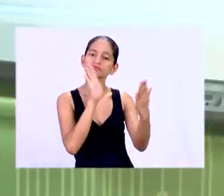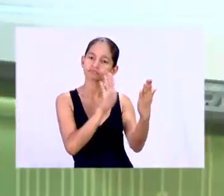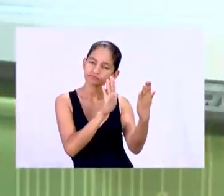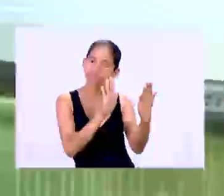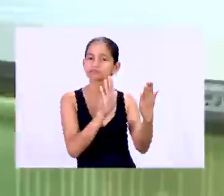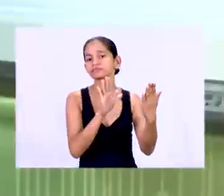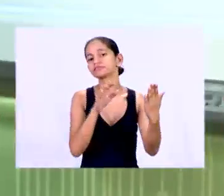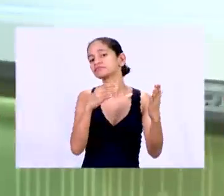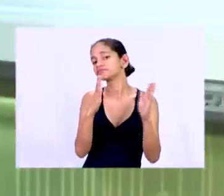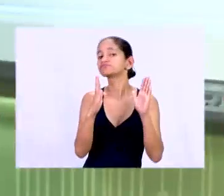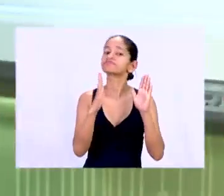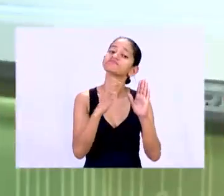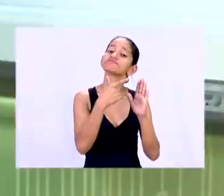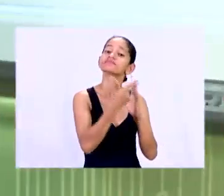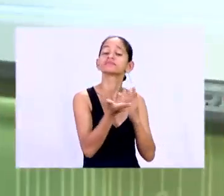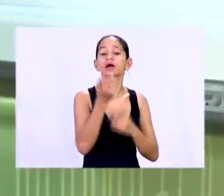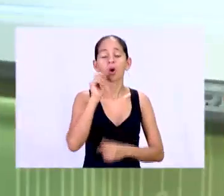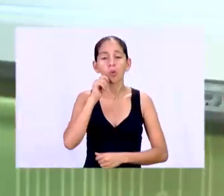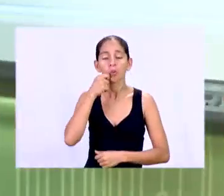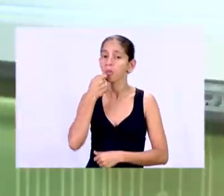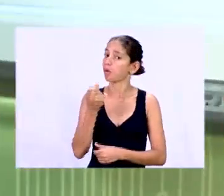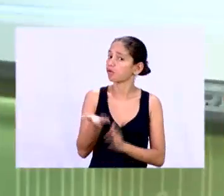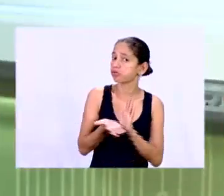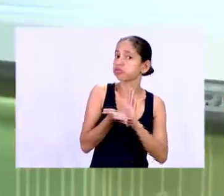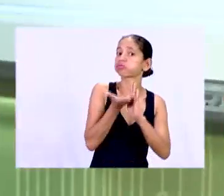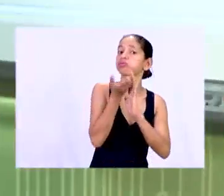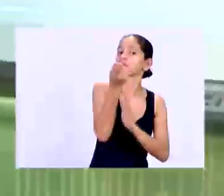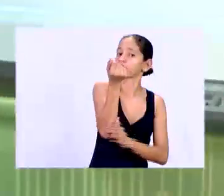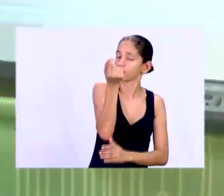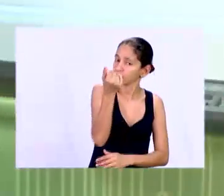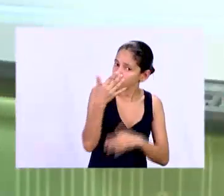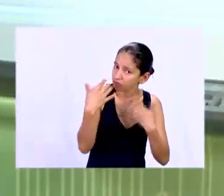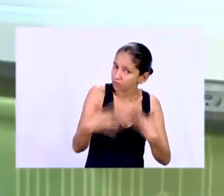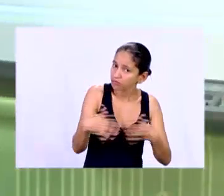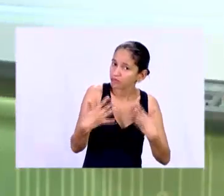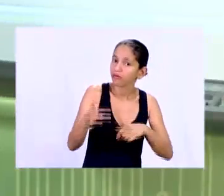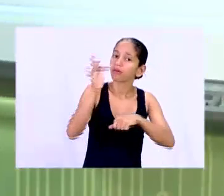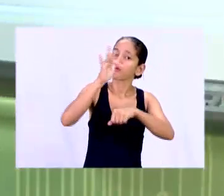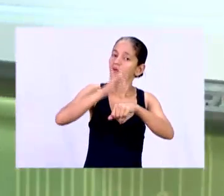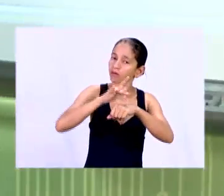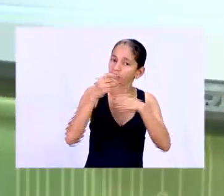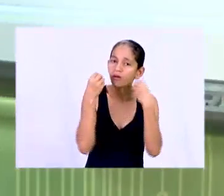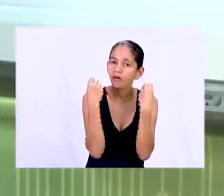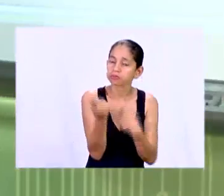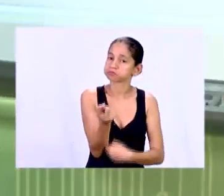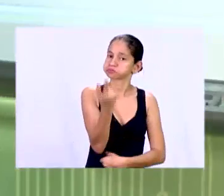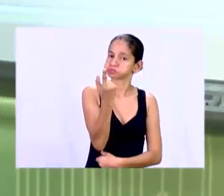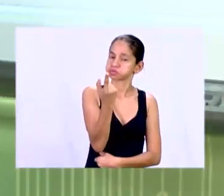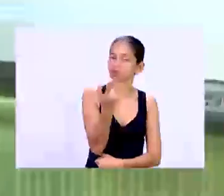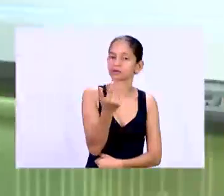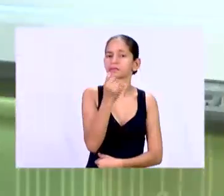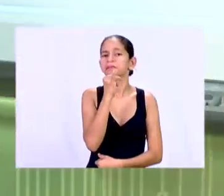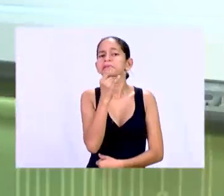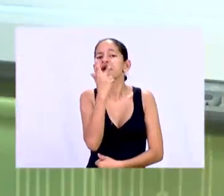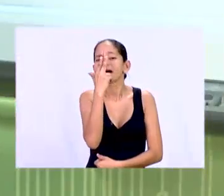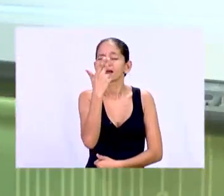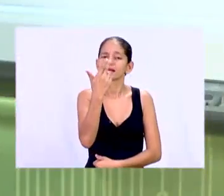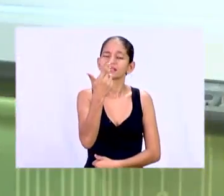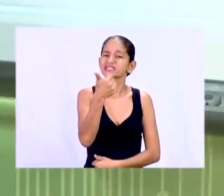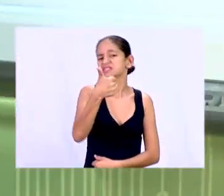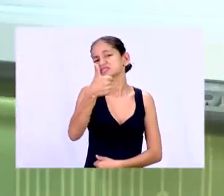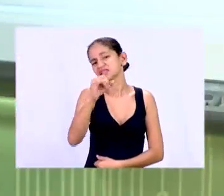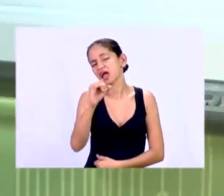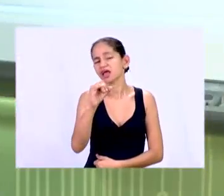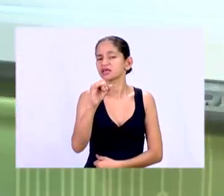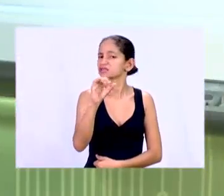tinha aumentado o preço do pão. E eu falei assim, nossa, mas que absurdo, né? O pão tinha aumentado, eu acho que 10 centavos. Mas